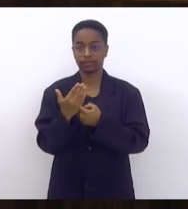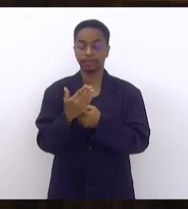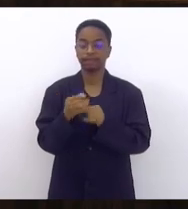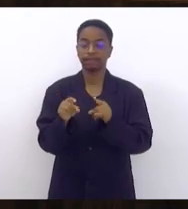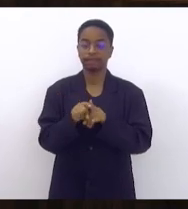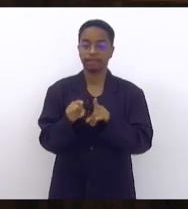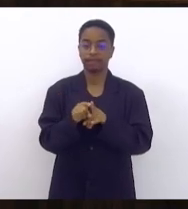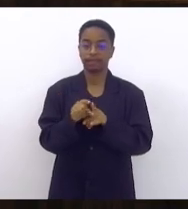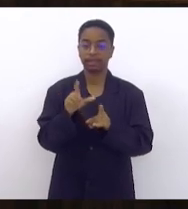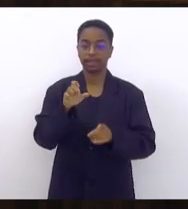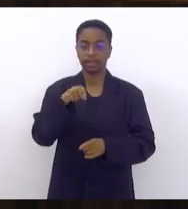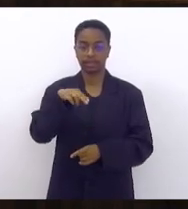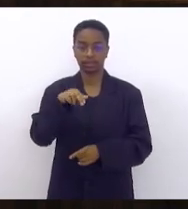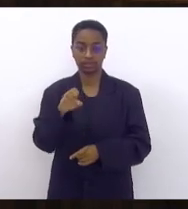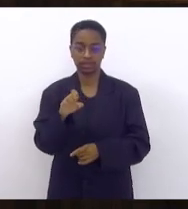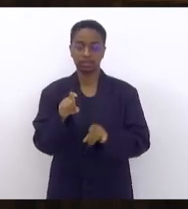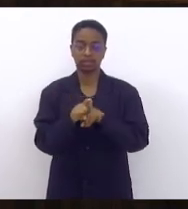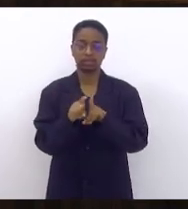Alene,